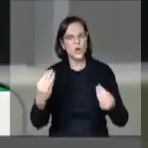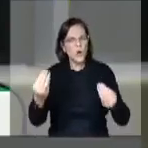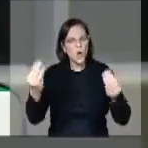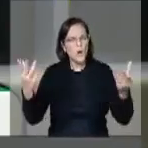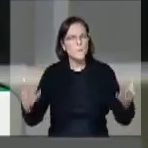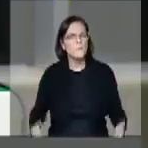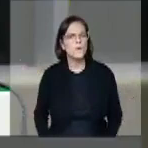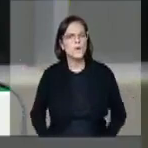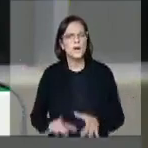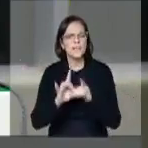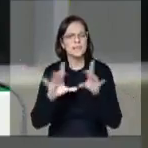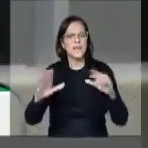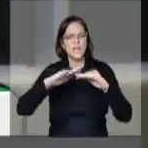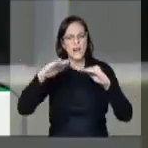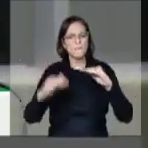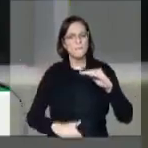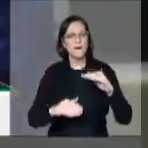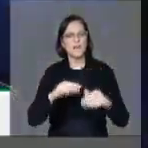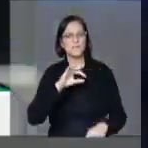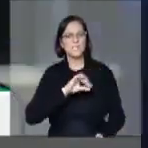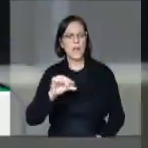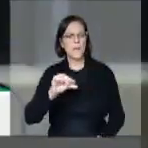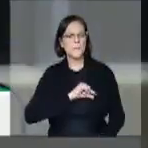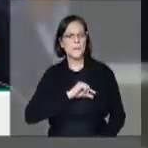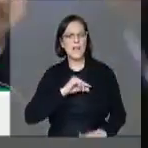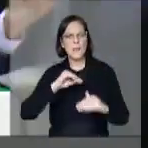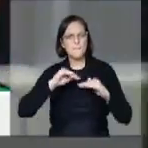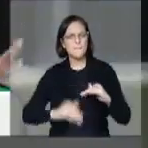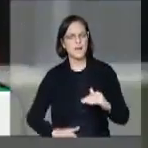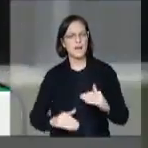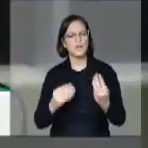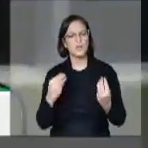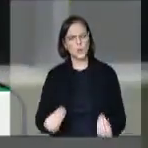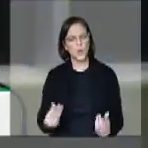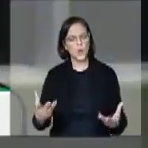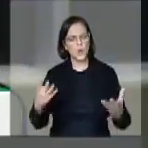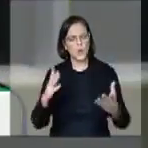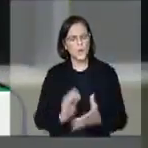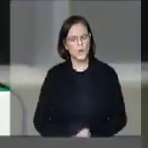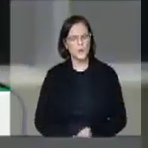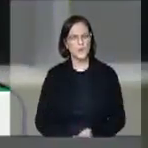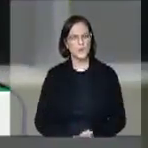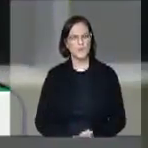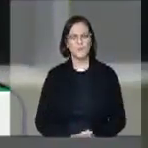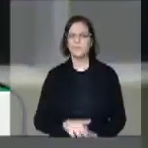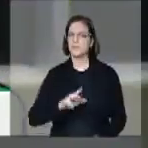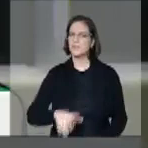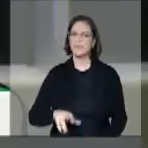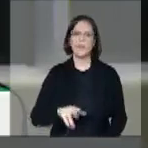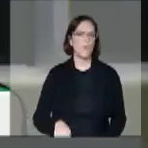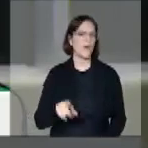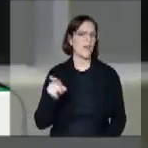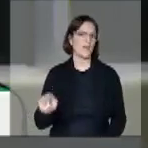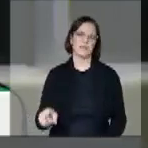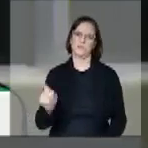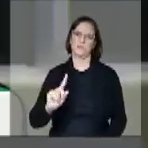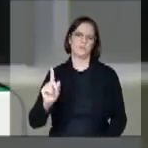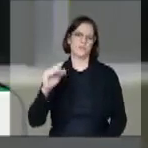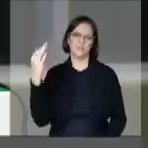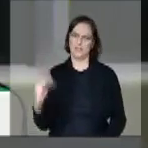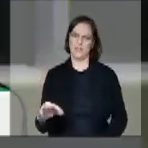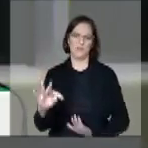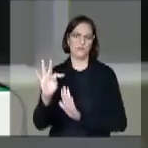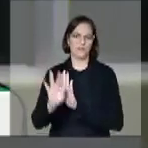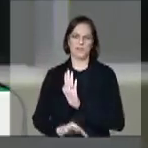seja inferior a 1 salário mínimo. Como que isso é combater privilégio? Esta não é a única reforma possível.